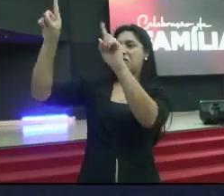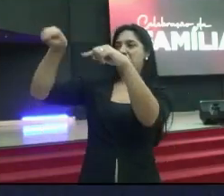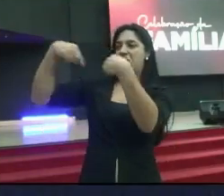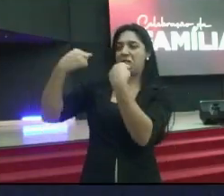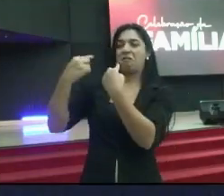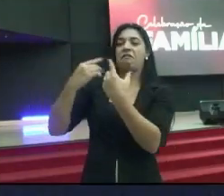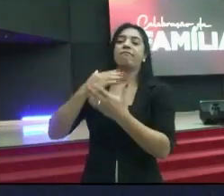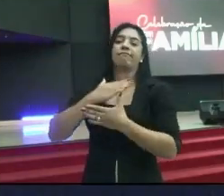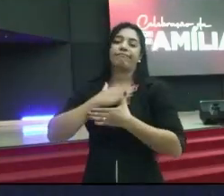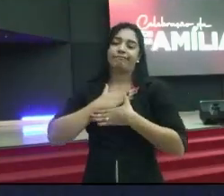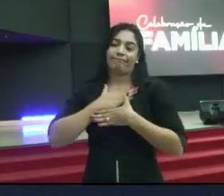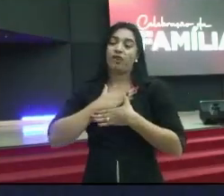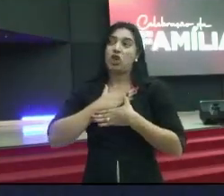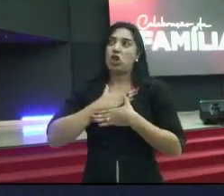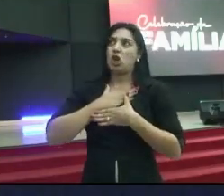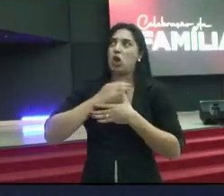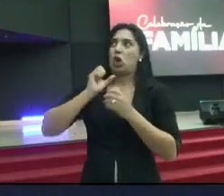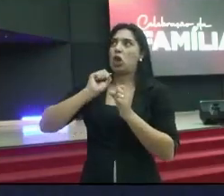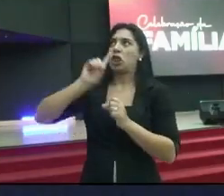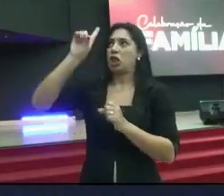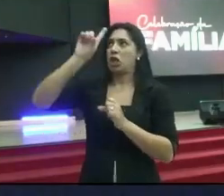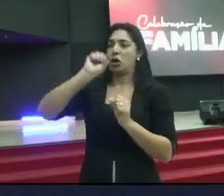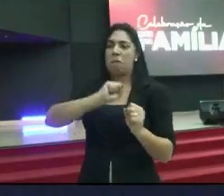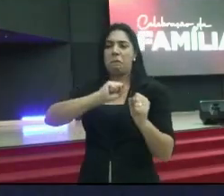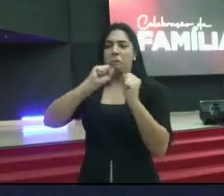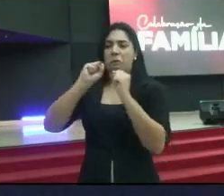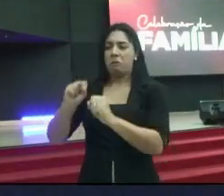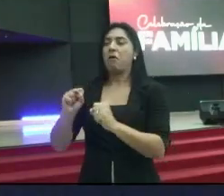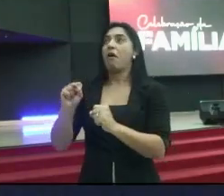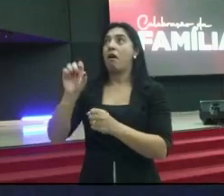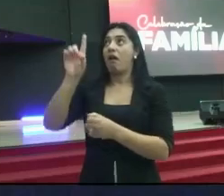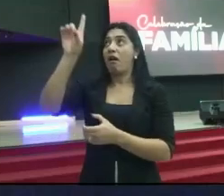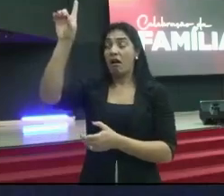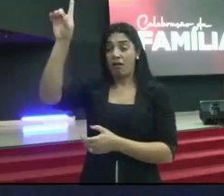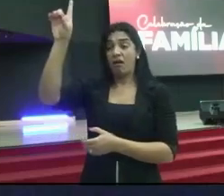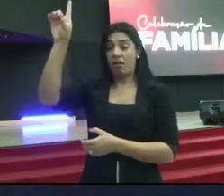mim. O Todo-Poderoso